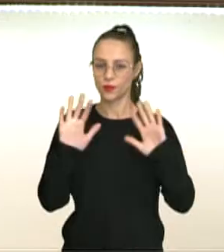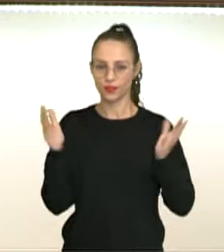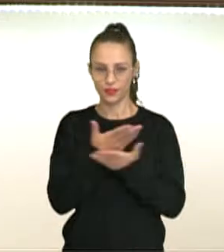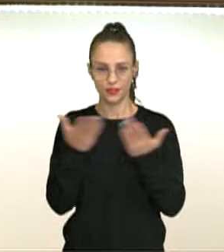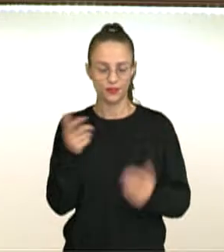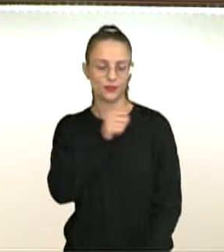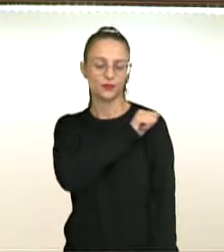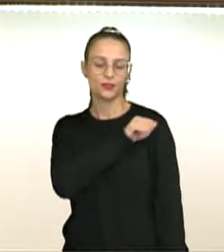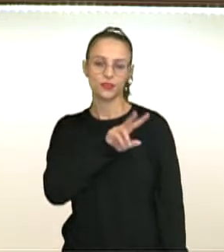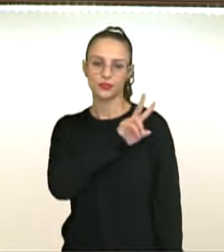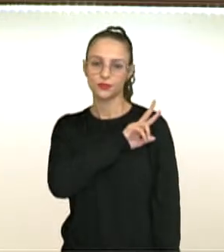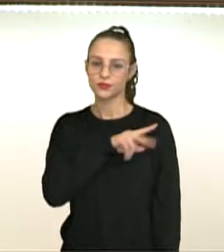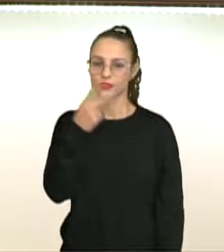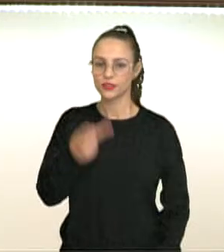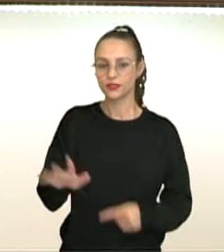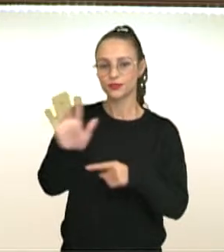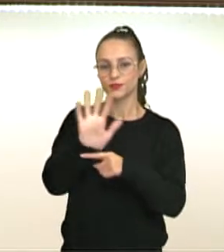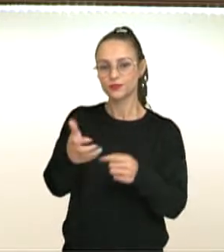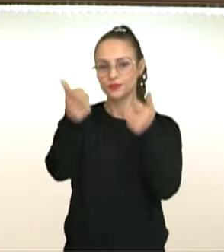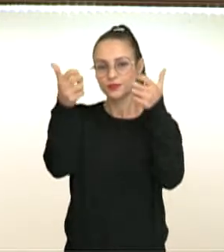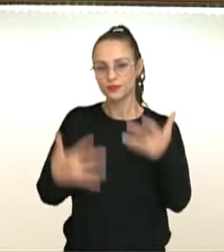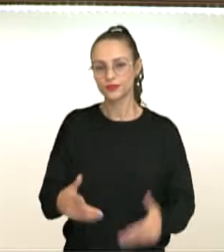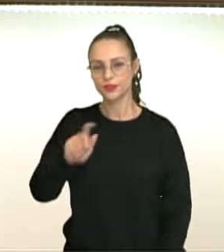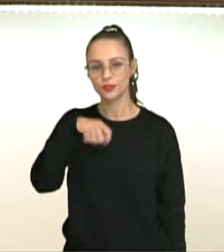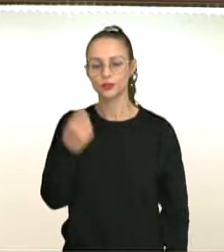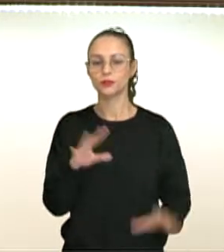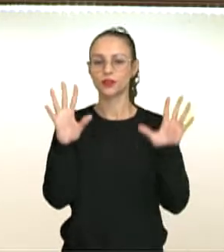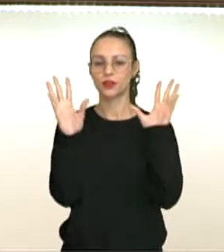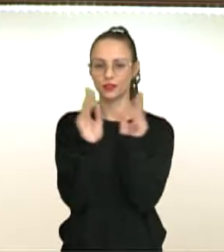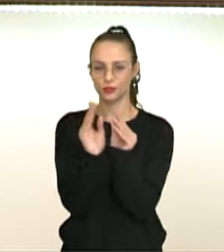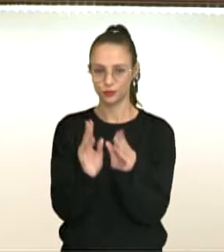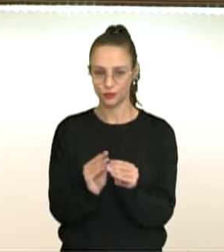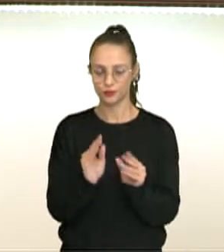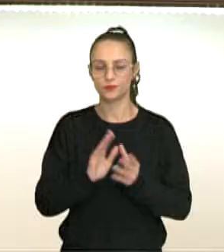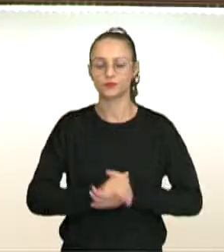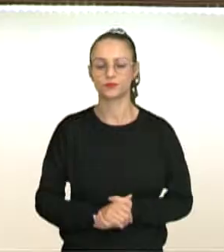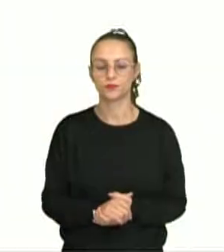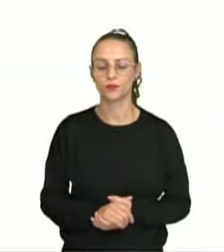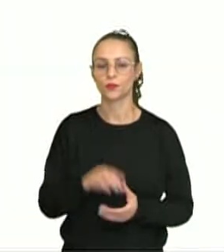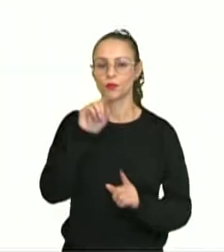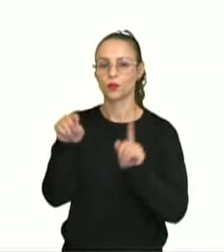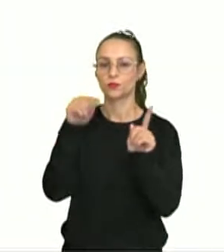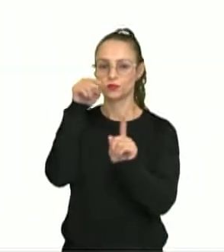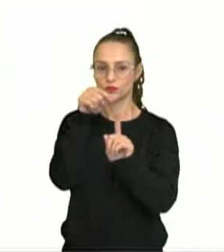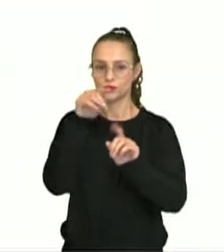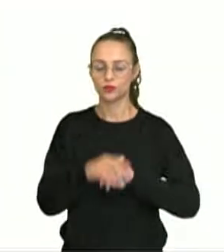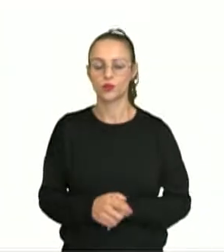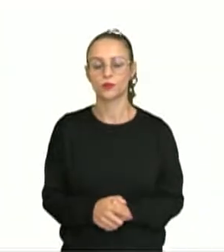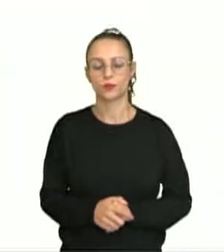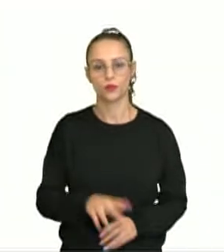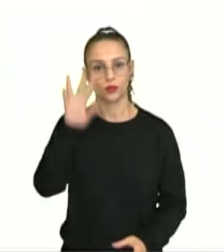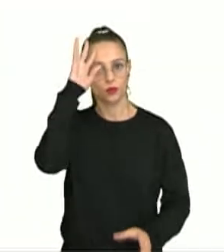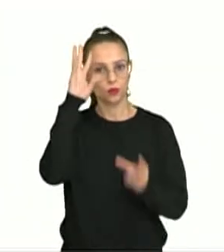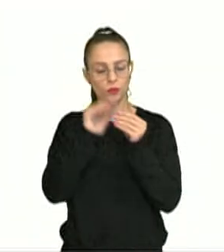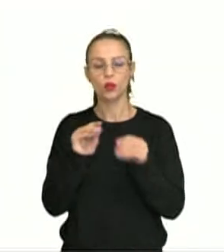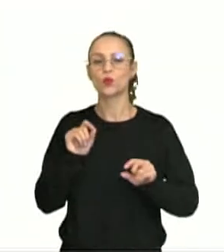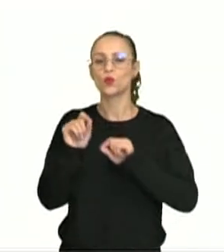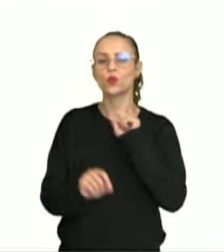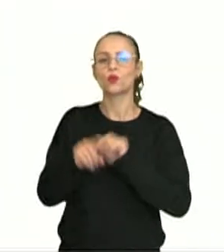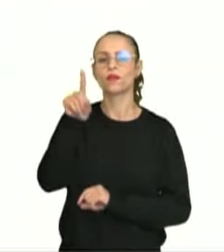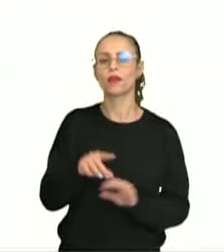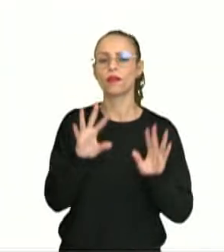Olá, estudantes da segunda série. Nesse vídeo vamos falar sobre resumo. Objetivos: compreender o que é um